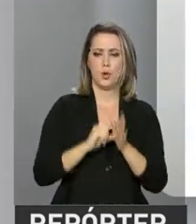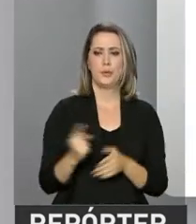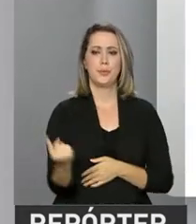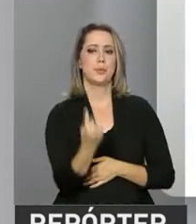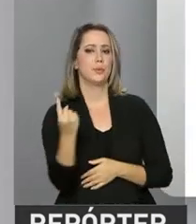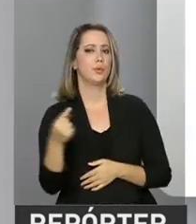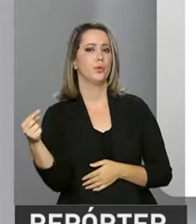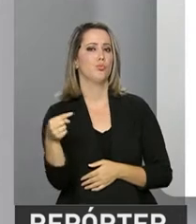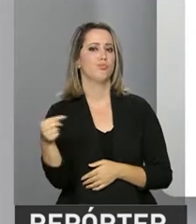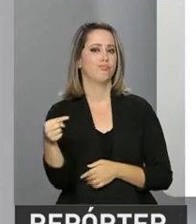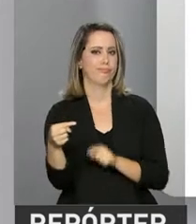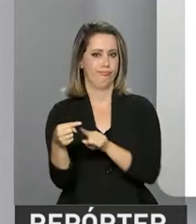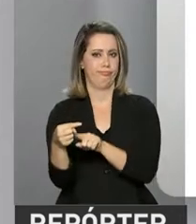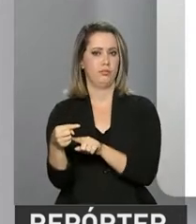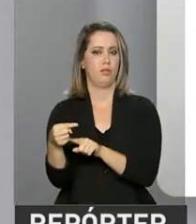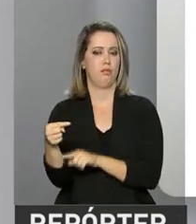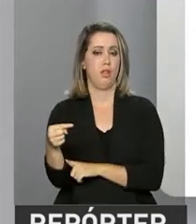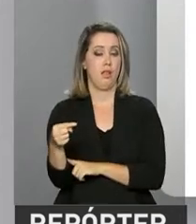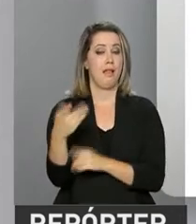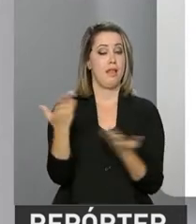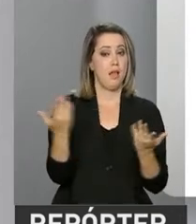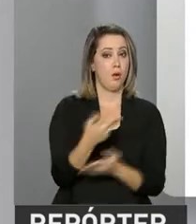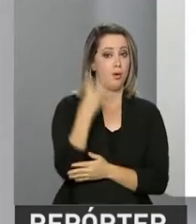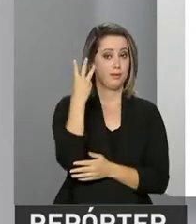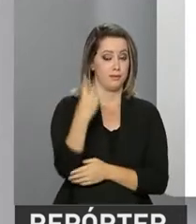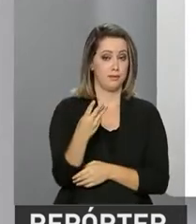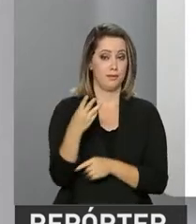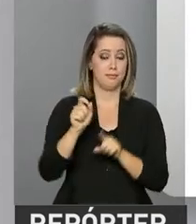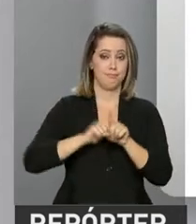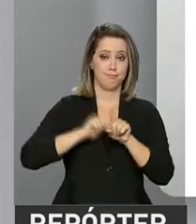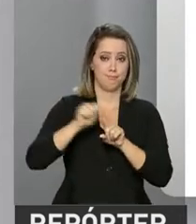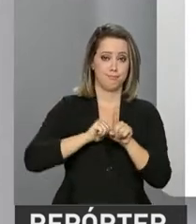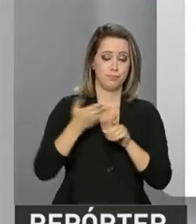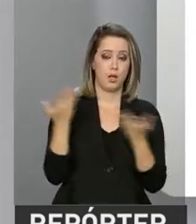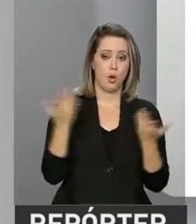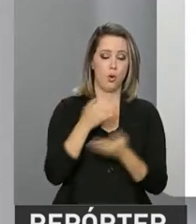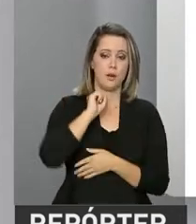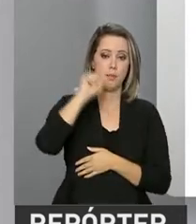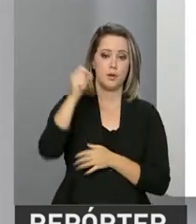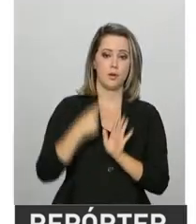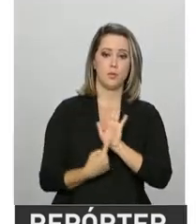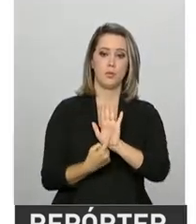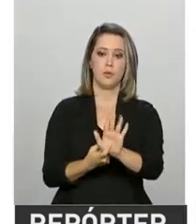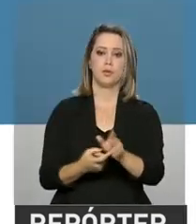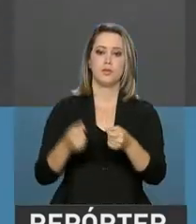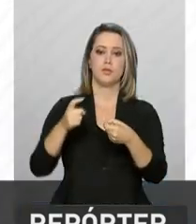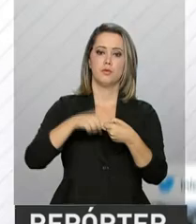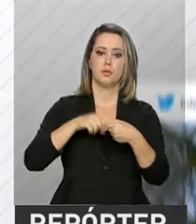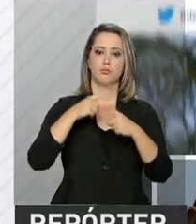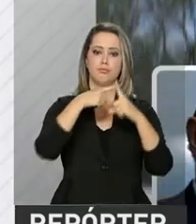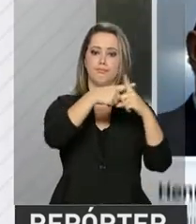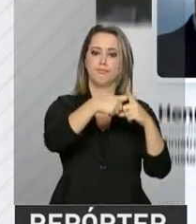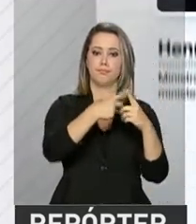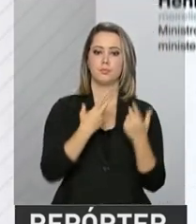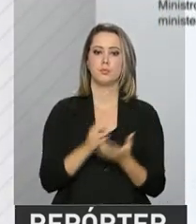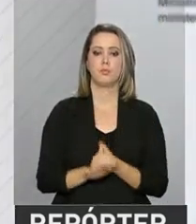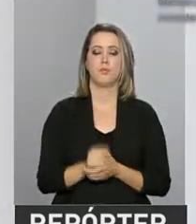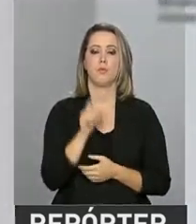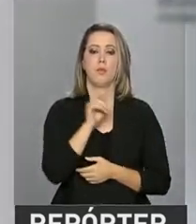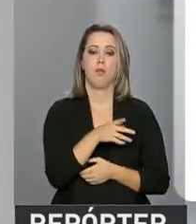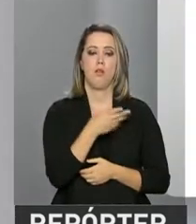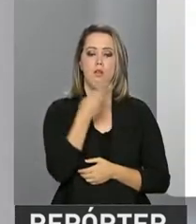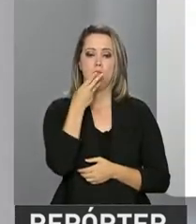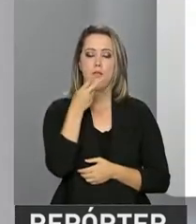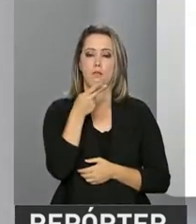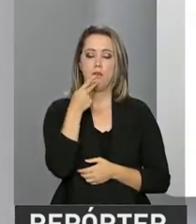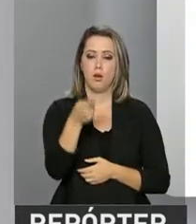do PIB no primeiro trimestre e que o resultado de abril mostra a reação do setor. O ministro Henrique Meirelles disse ainda que